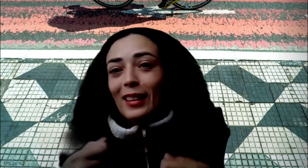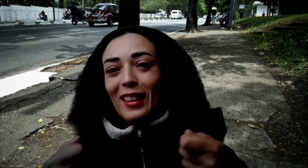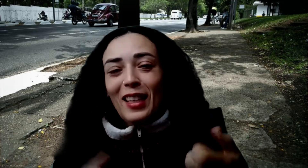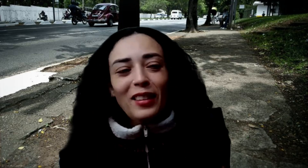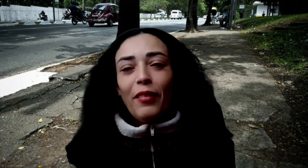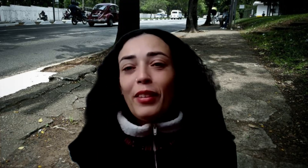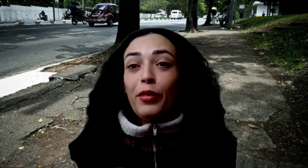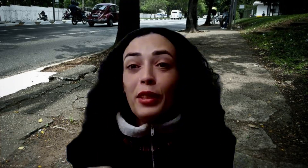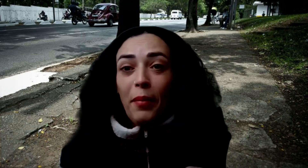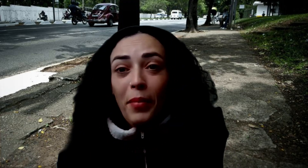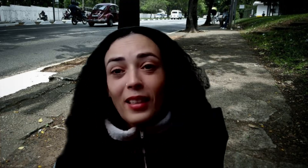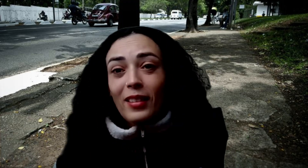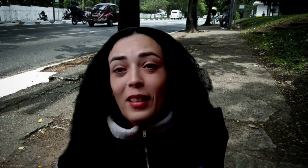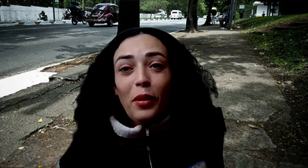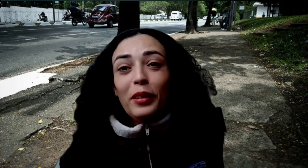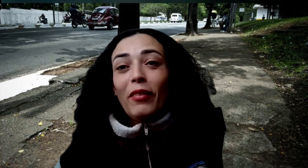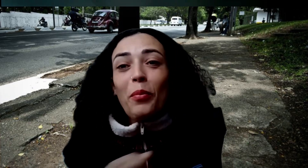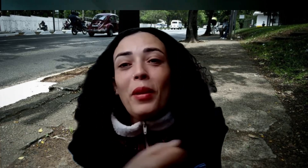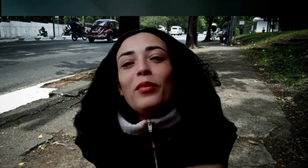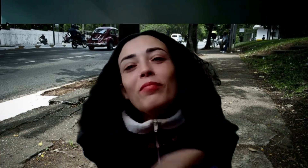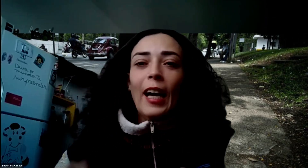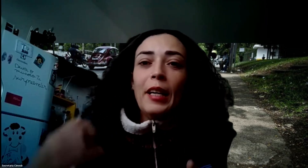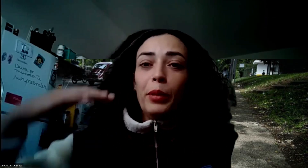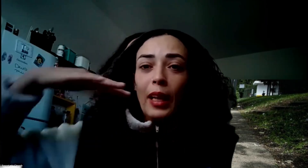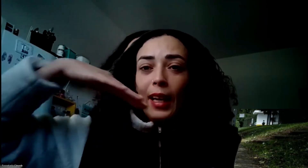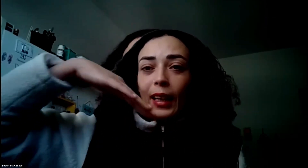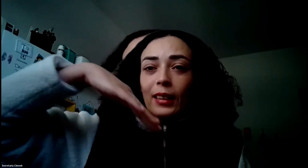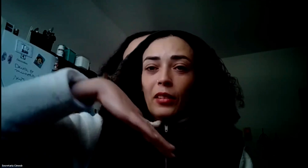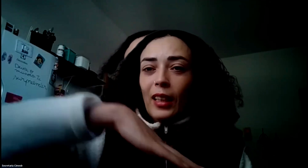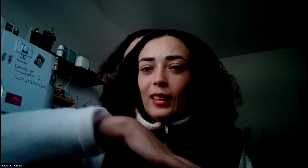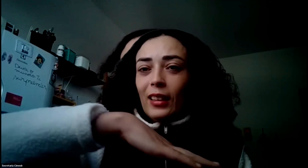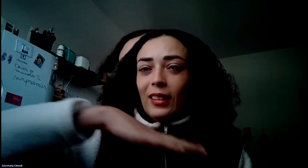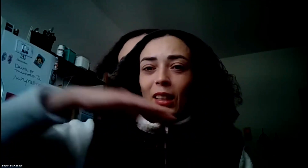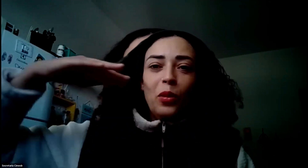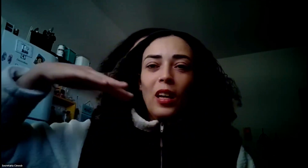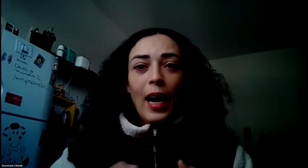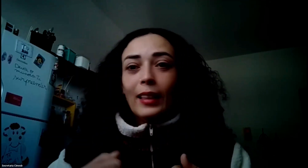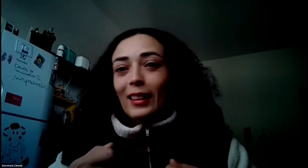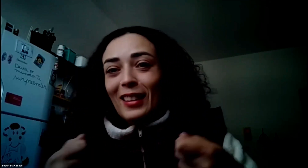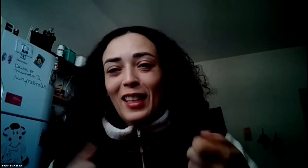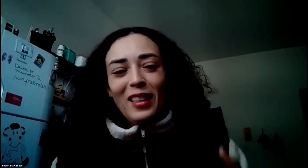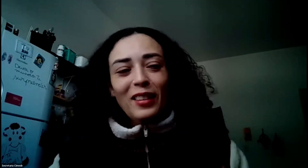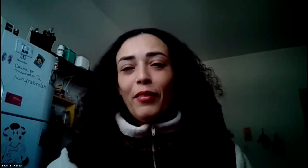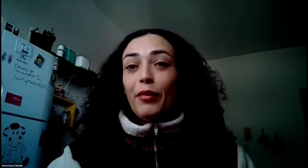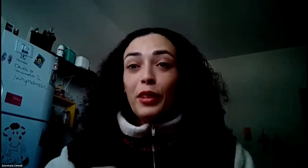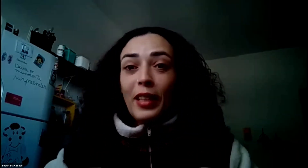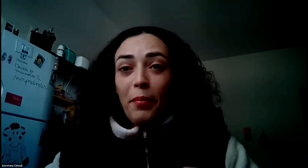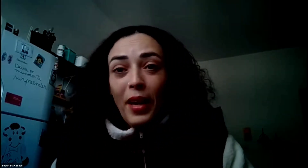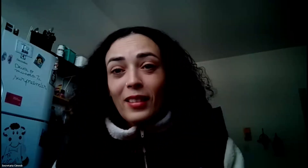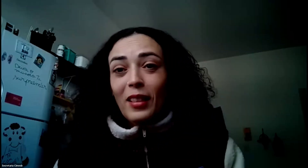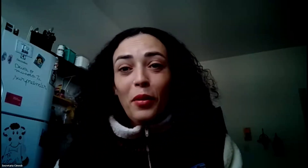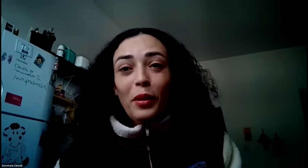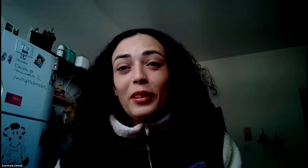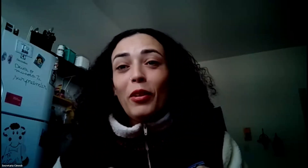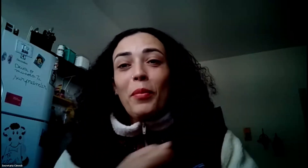chegar no metrô? Gente, assim, ó, foi bem difícil a trajetória, assim, as calçadas, e teve que